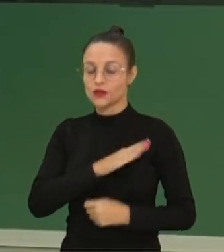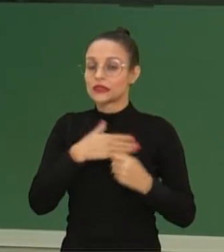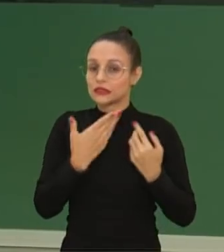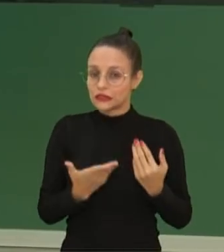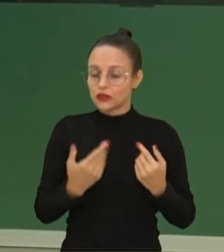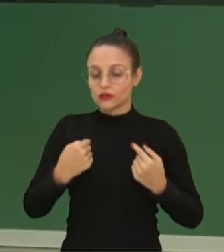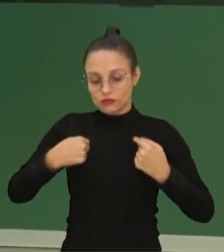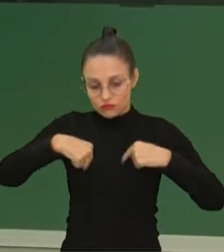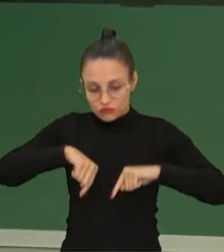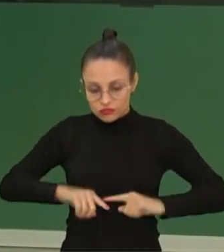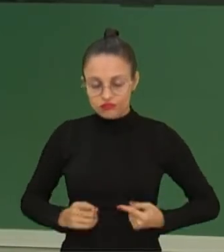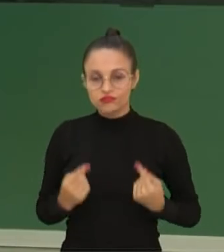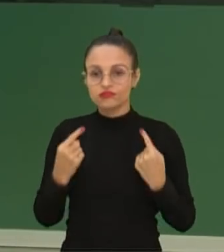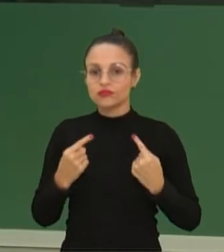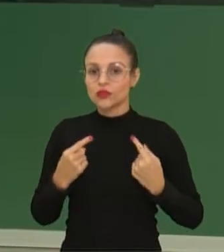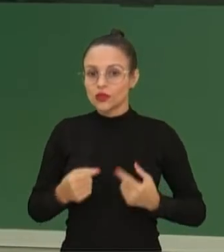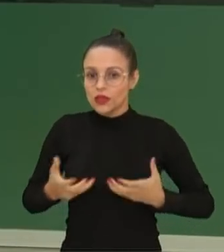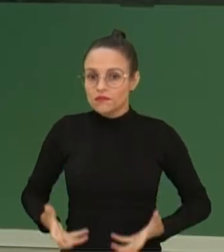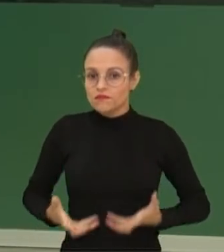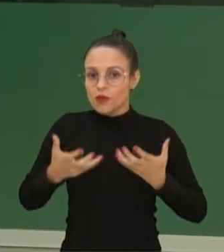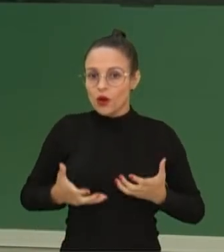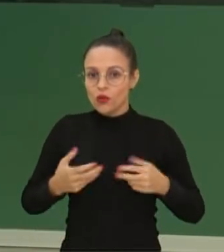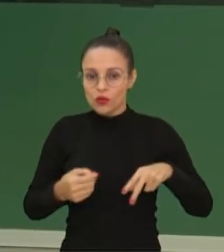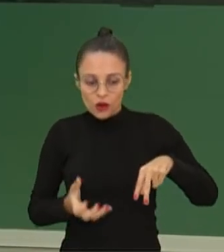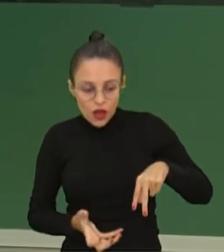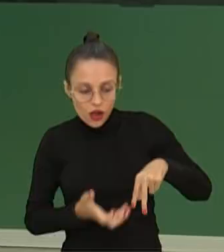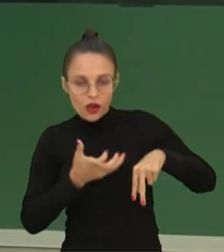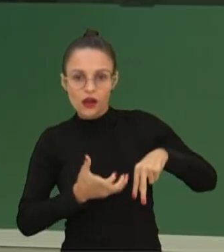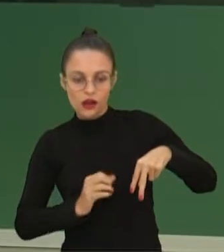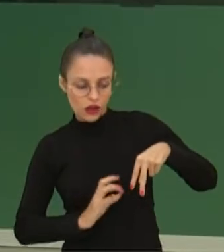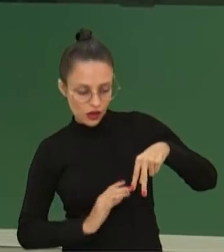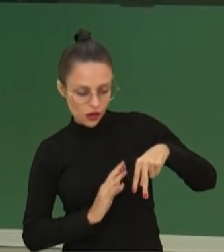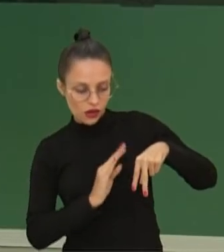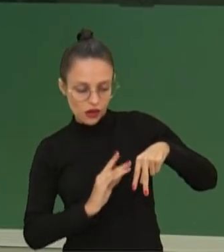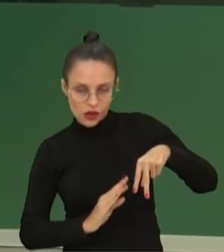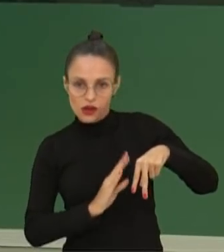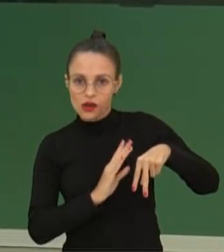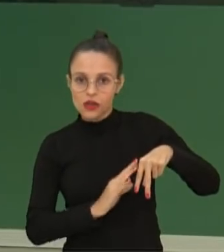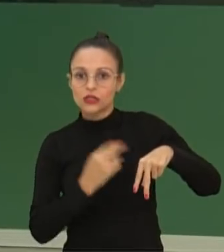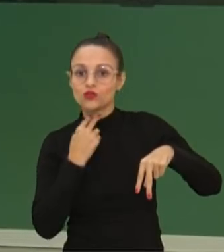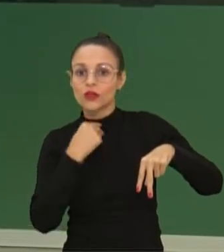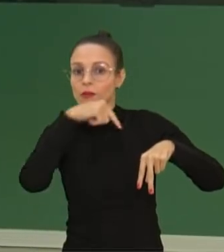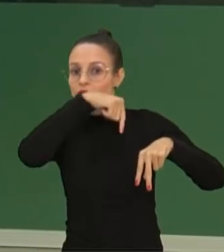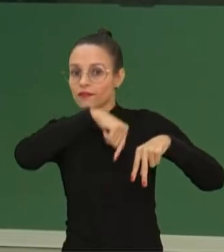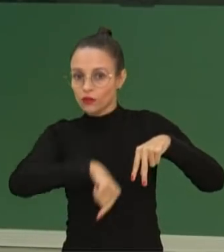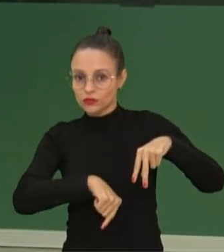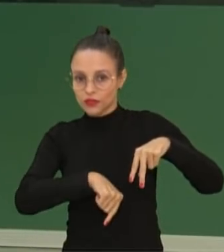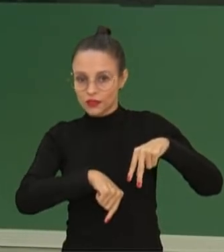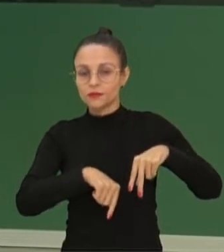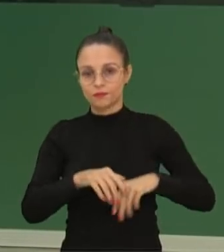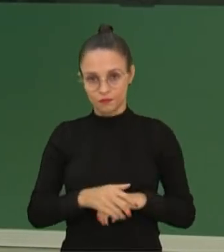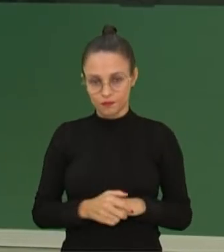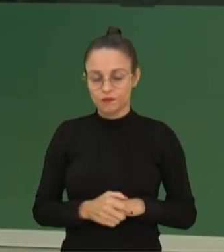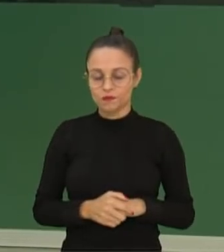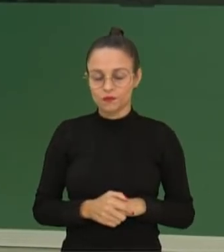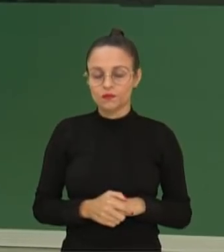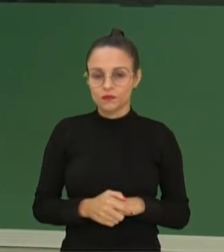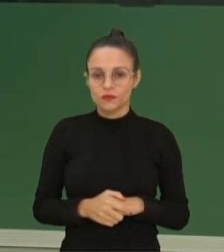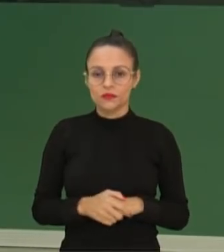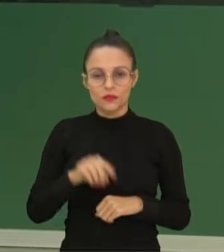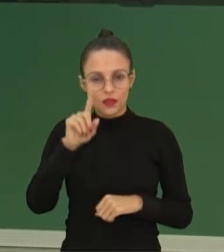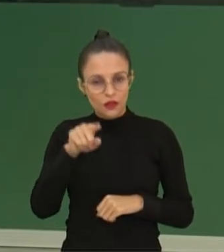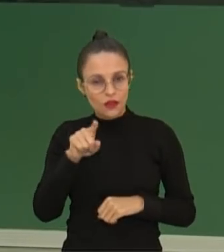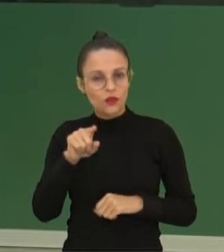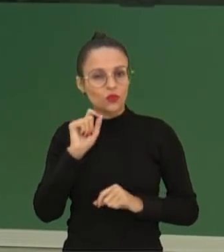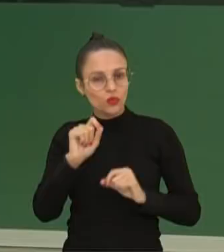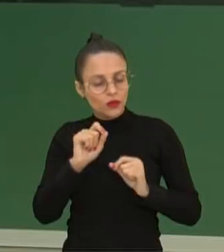essas válvulas, elas vão impulsionar o sangue e não vão deixar ele voltar. Seria isso o refluxo, tá? Então, essas